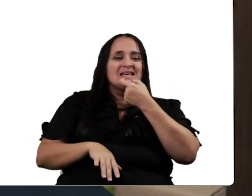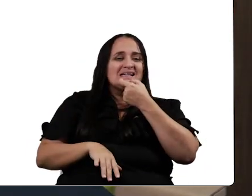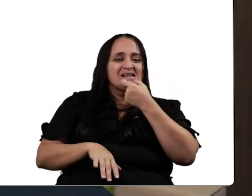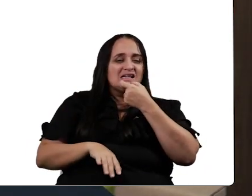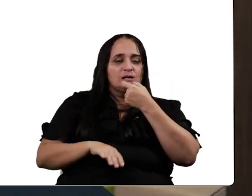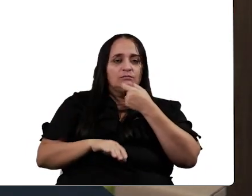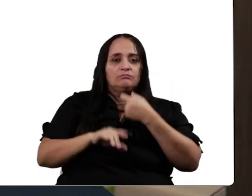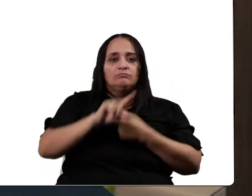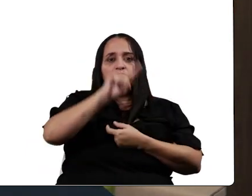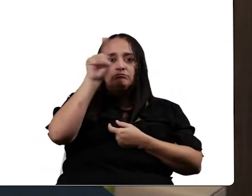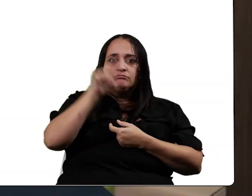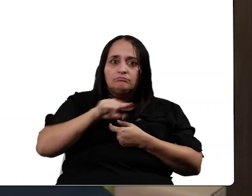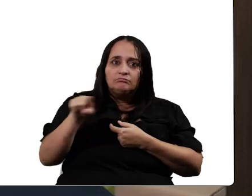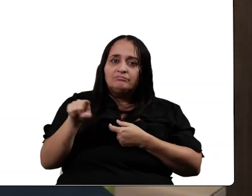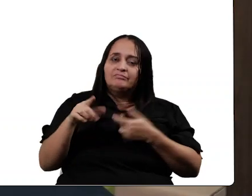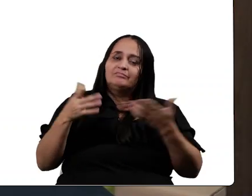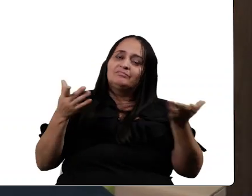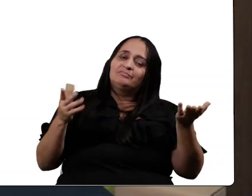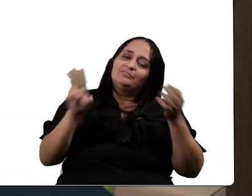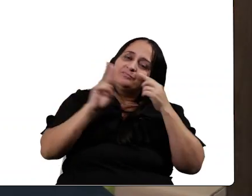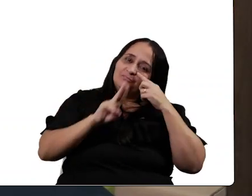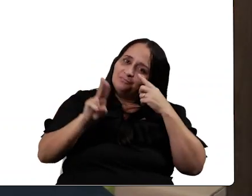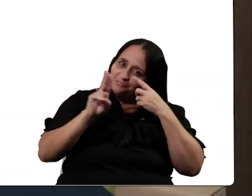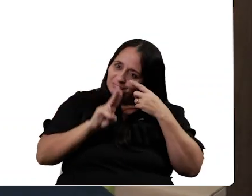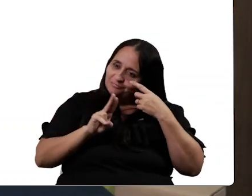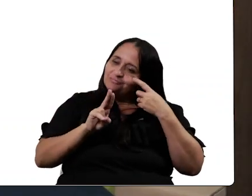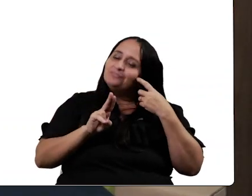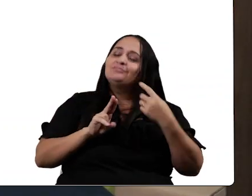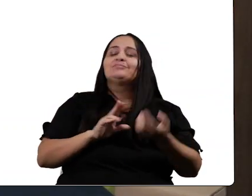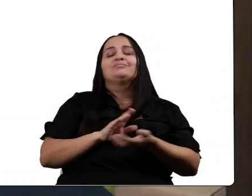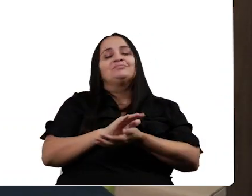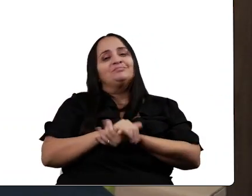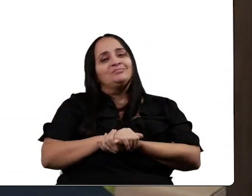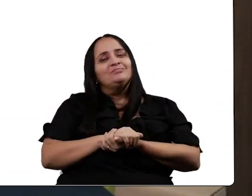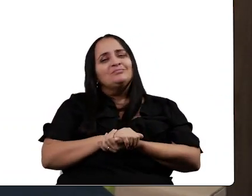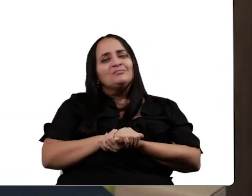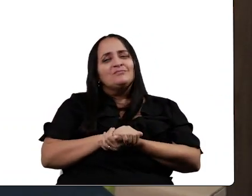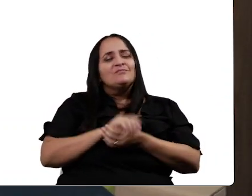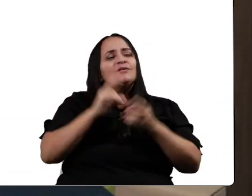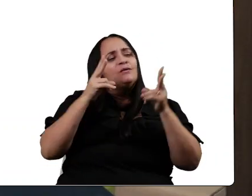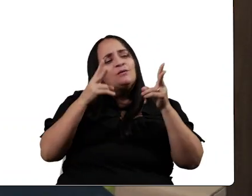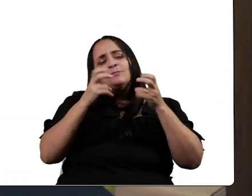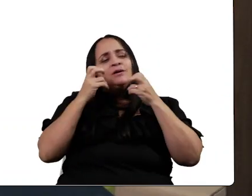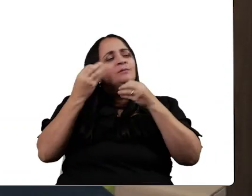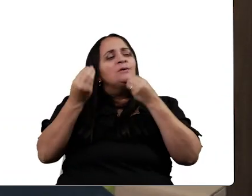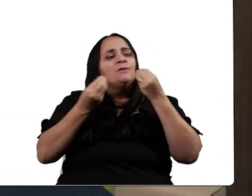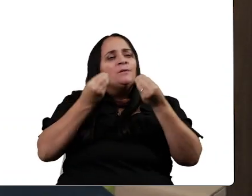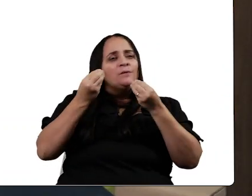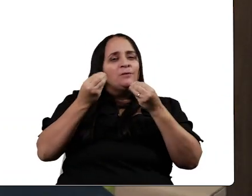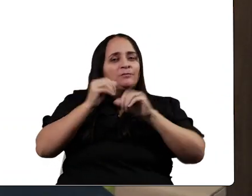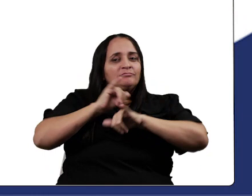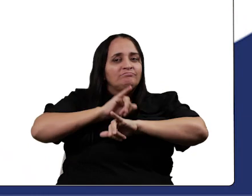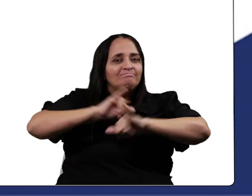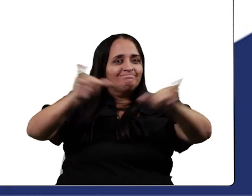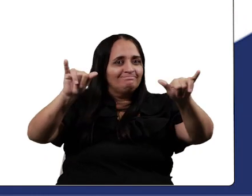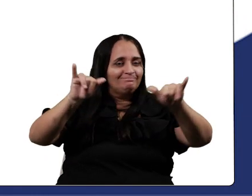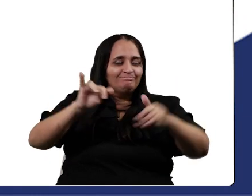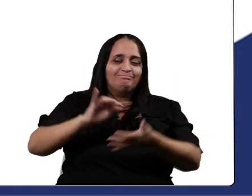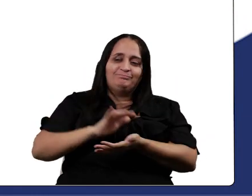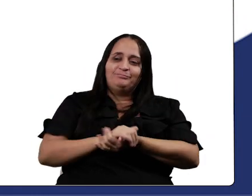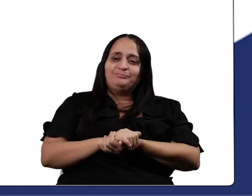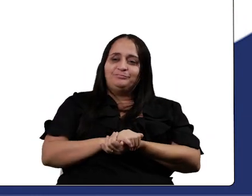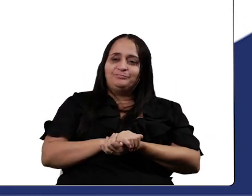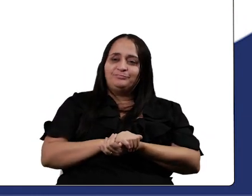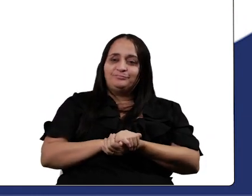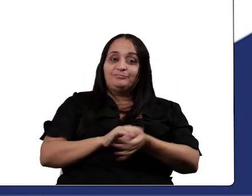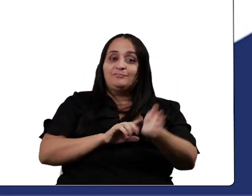Tá? Vamos lá calibrar a nossa mira para ver se a gente consegue perceber os elementos aí da publicidade.